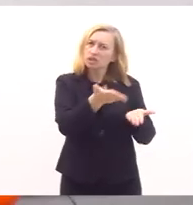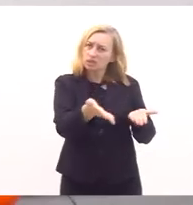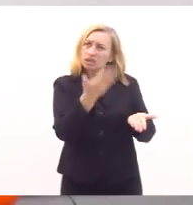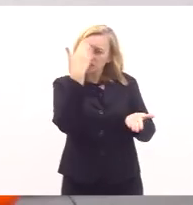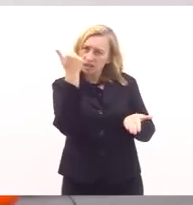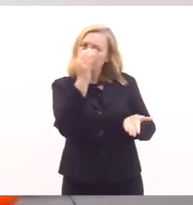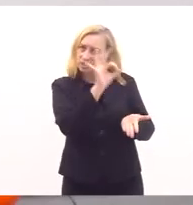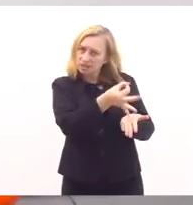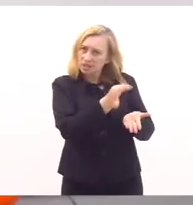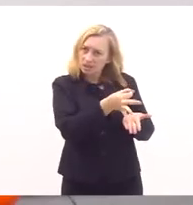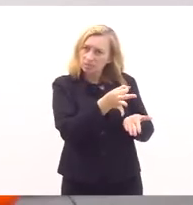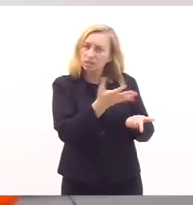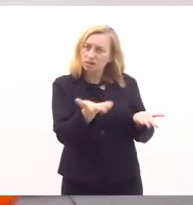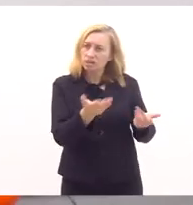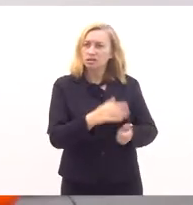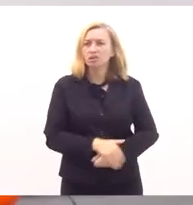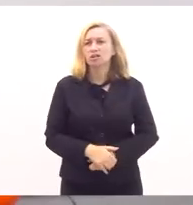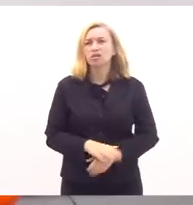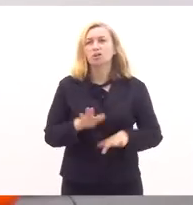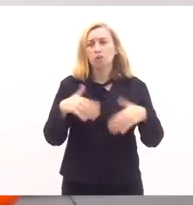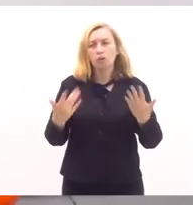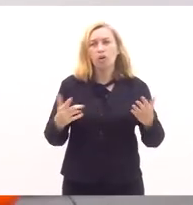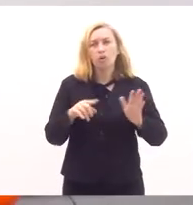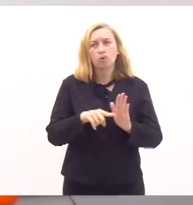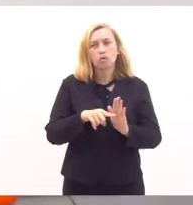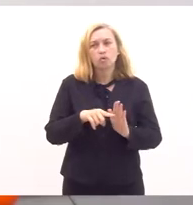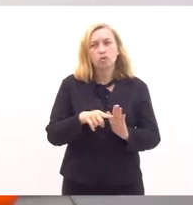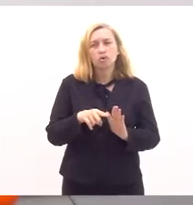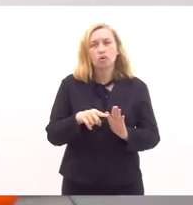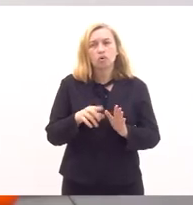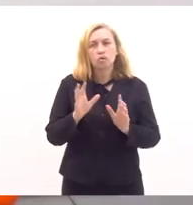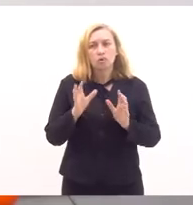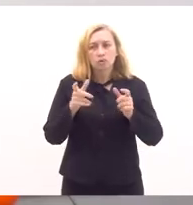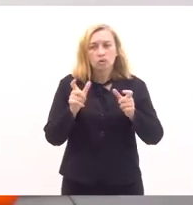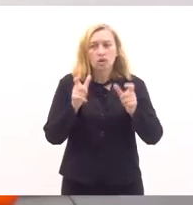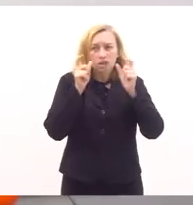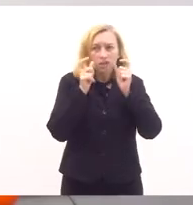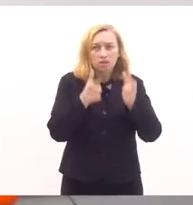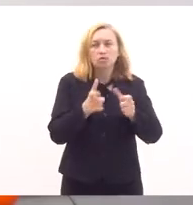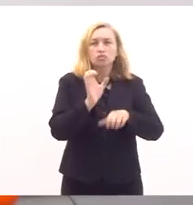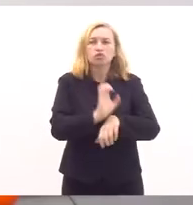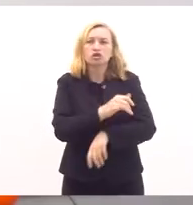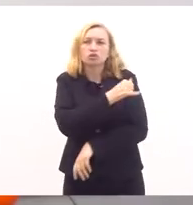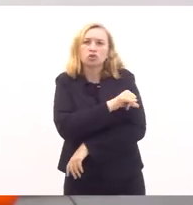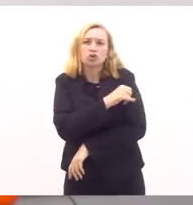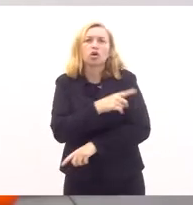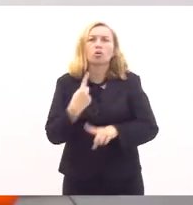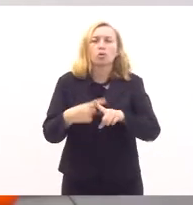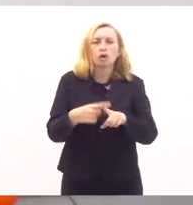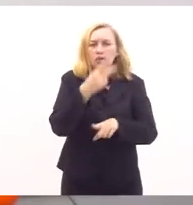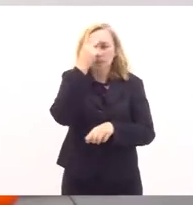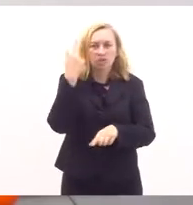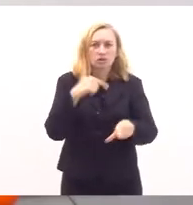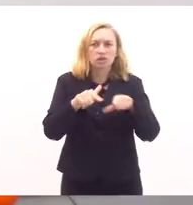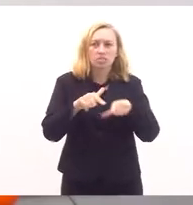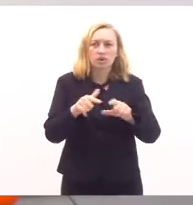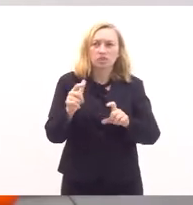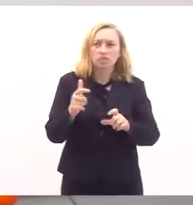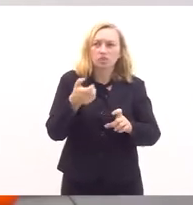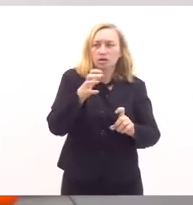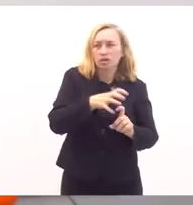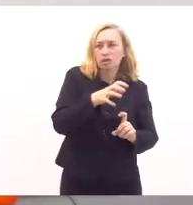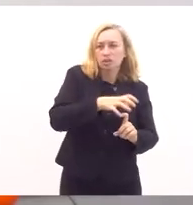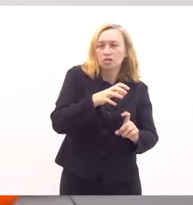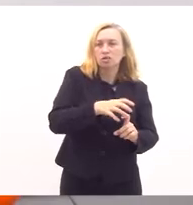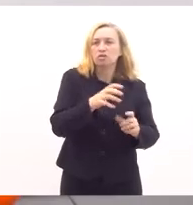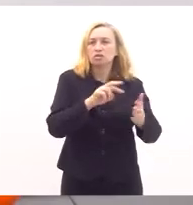sabe exatamente, né? Enfim, qual é o nível de tensão já no estado do Rio de Janeiro, porque o trabalhador pressiona o sindicato,